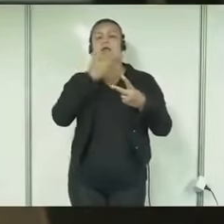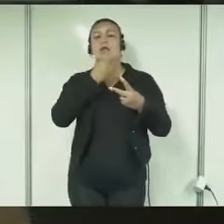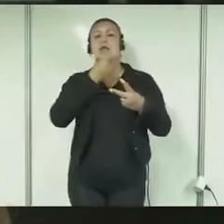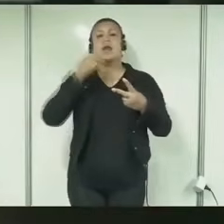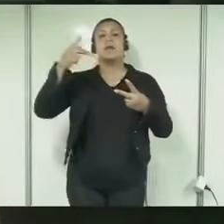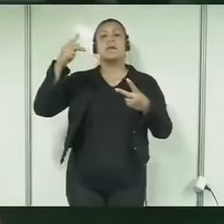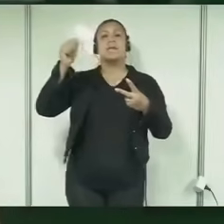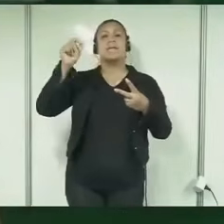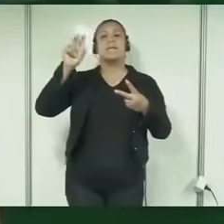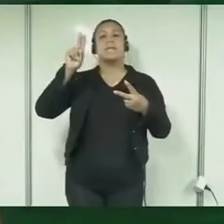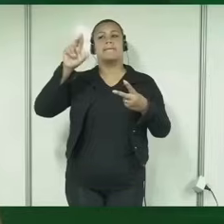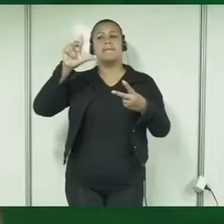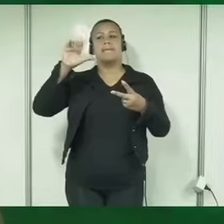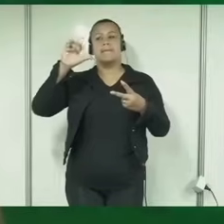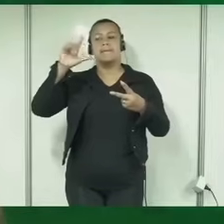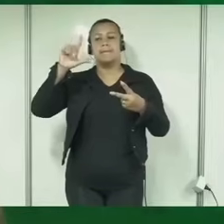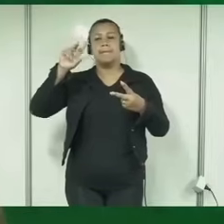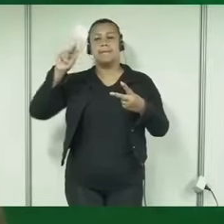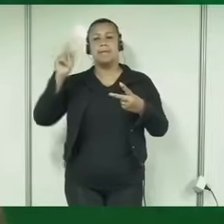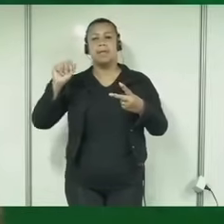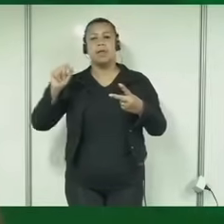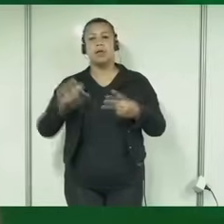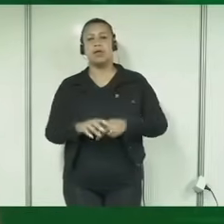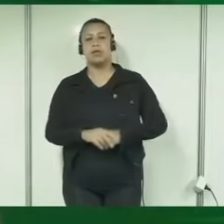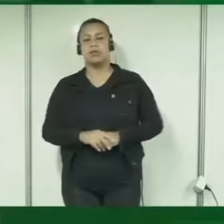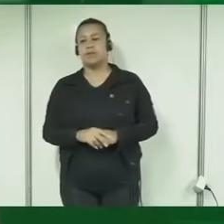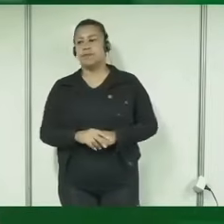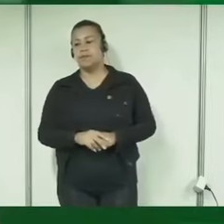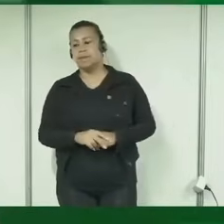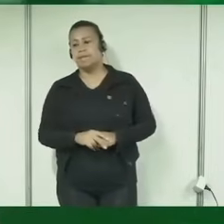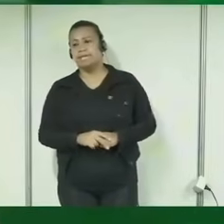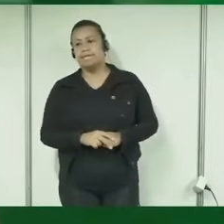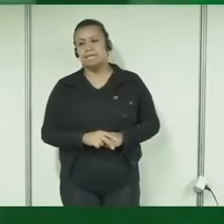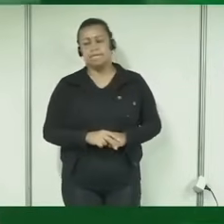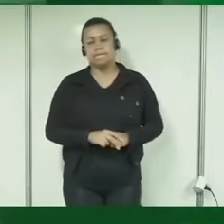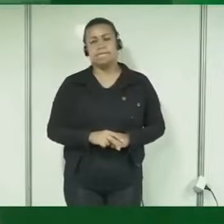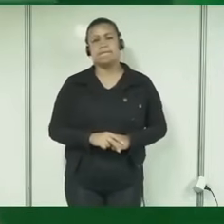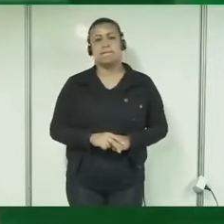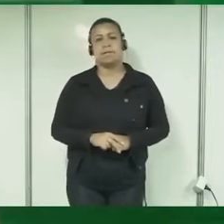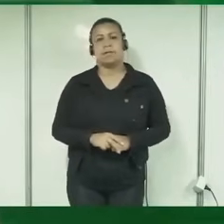essa música diz algo importante. O que que ela diz?